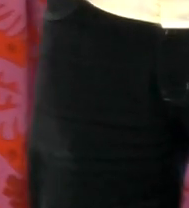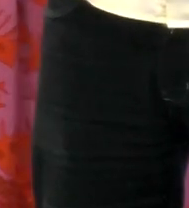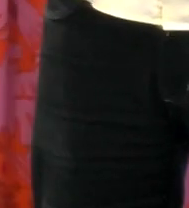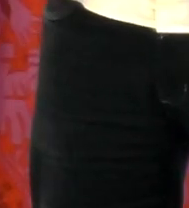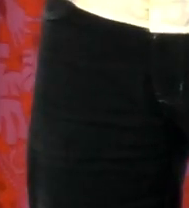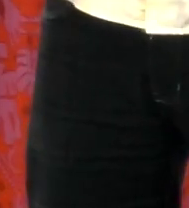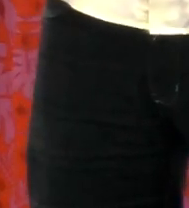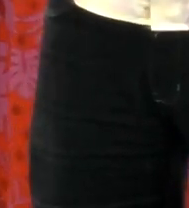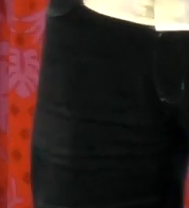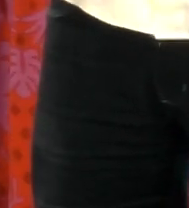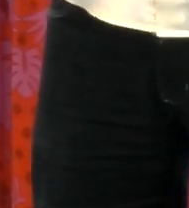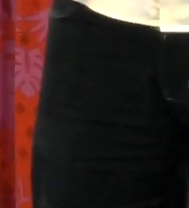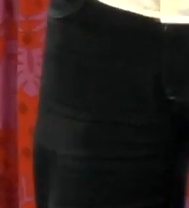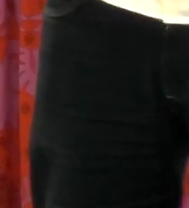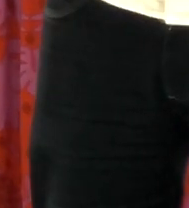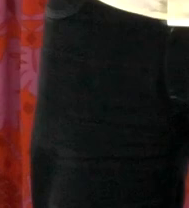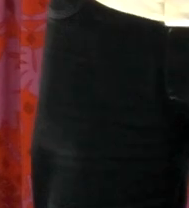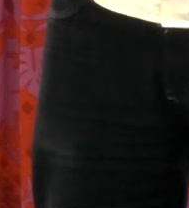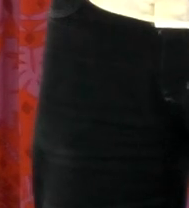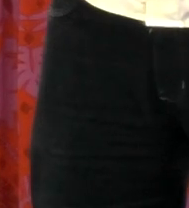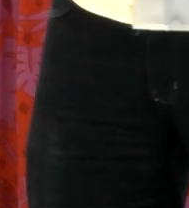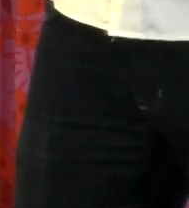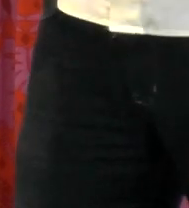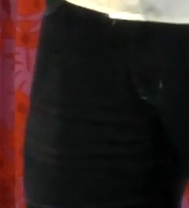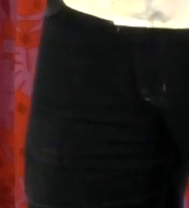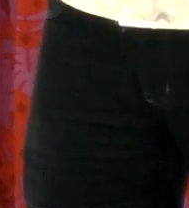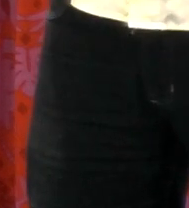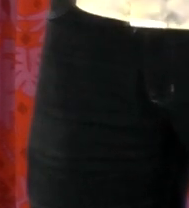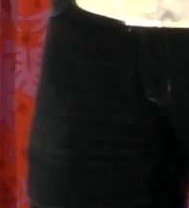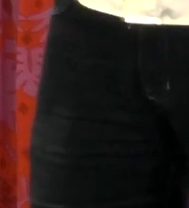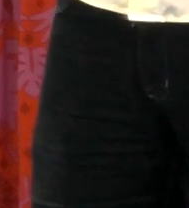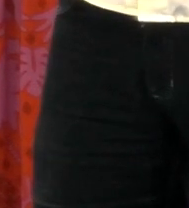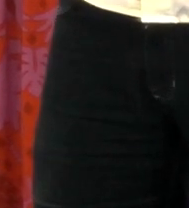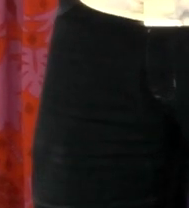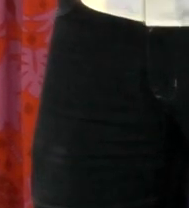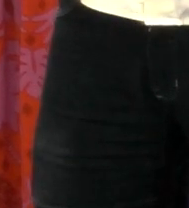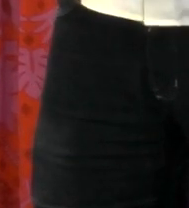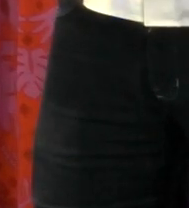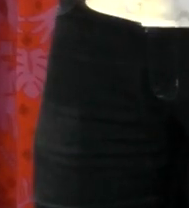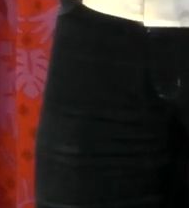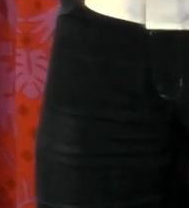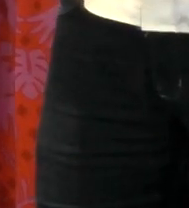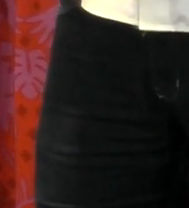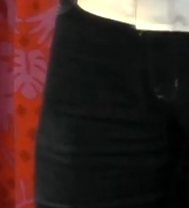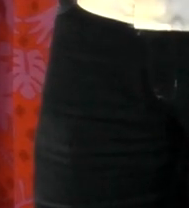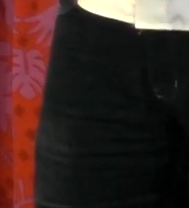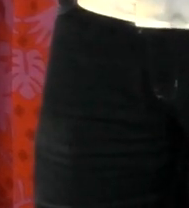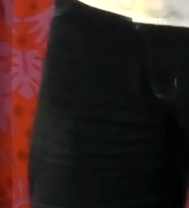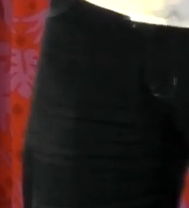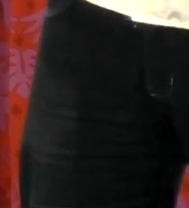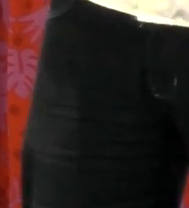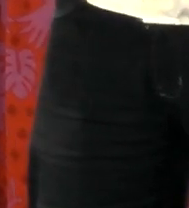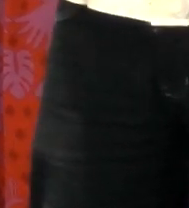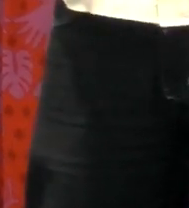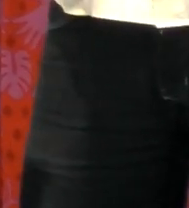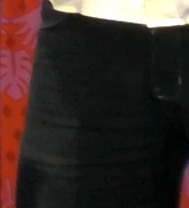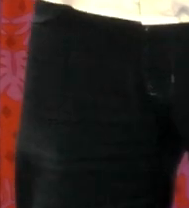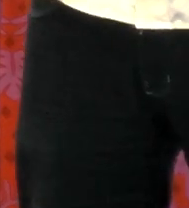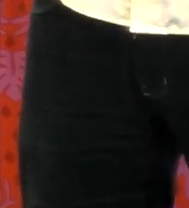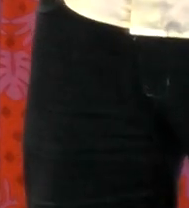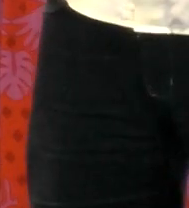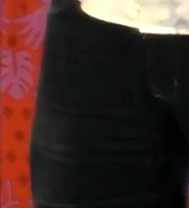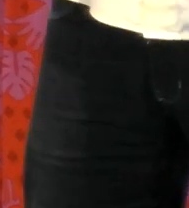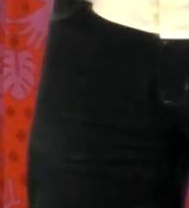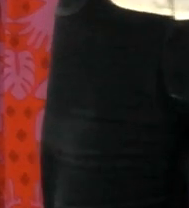plano com o valor que vocês quiseram ofertar nós não obrigamos vocês a fazer um plano barato digamos assim só que